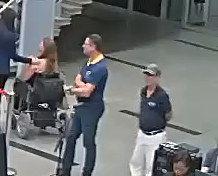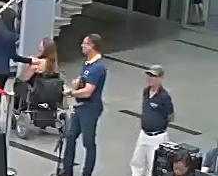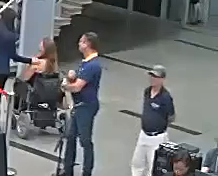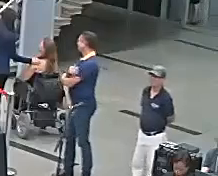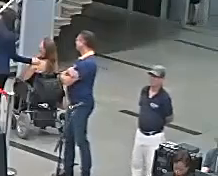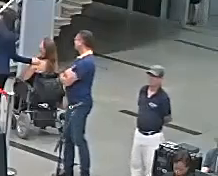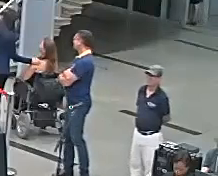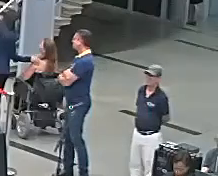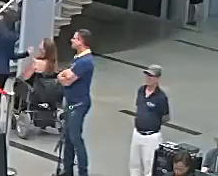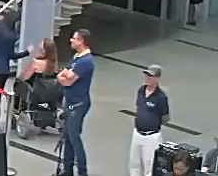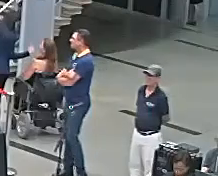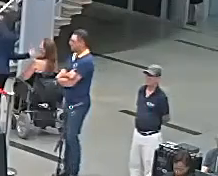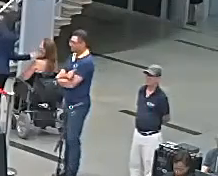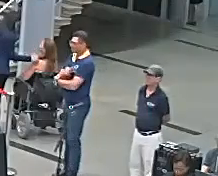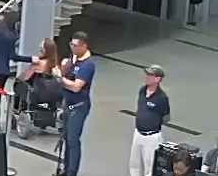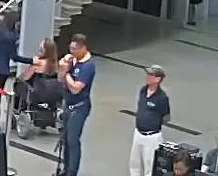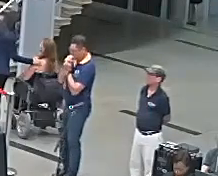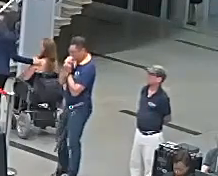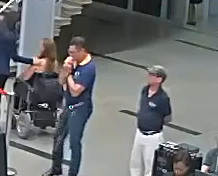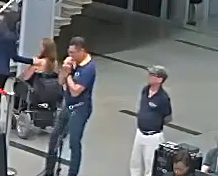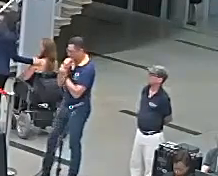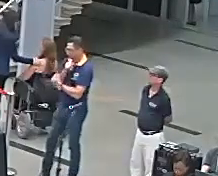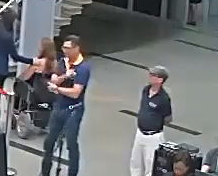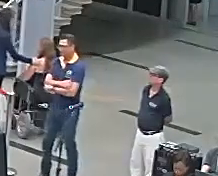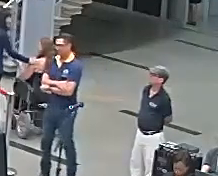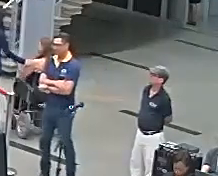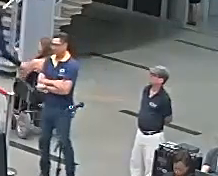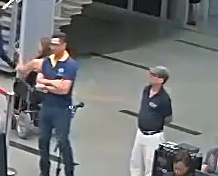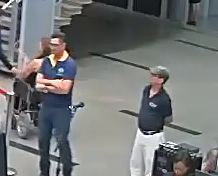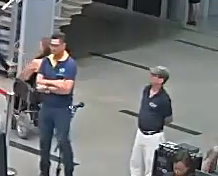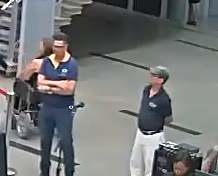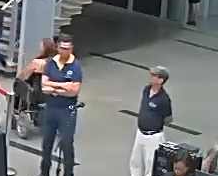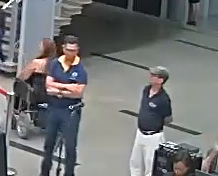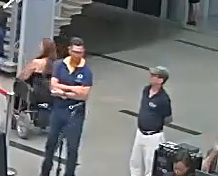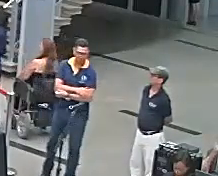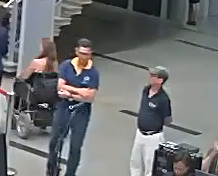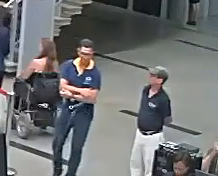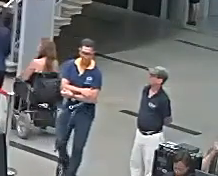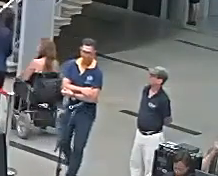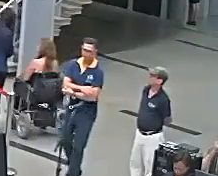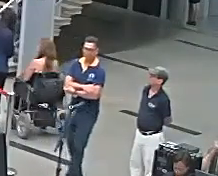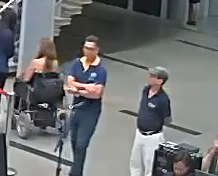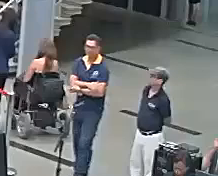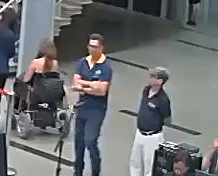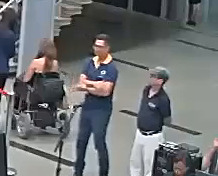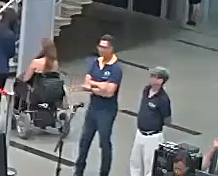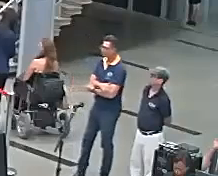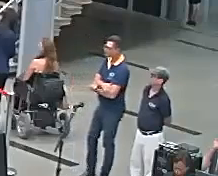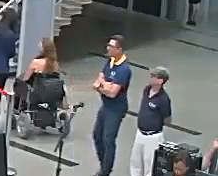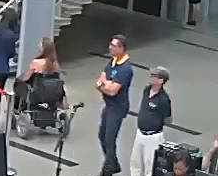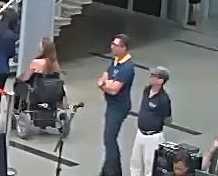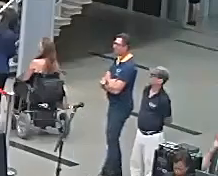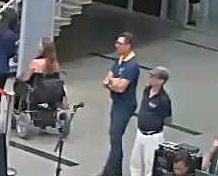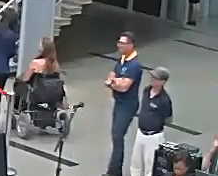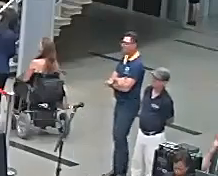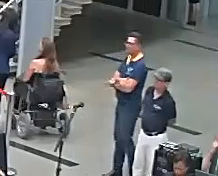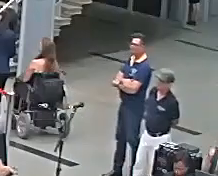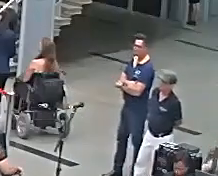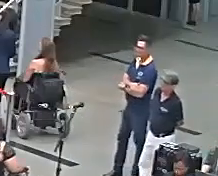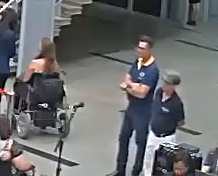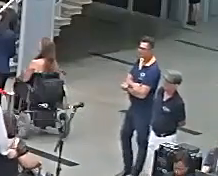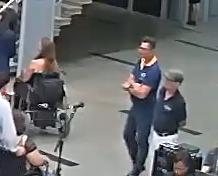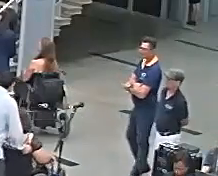tem E eu ainda tenho que fazer uma maldita perícia build tô de dois em dois anos para ganhar uma miséria de um salário